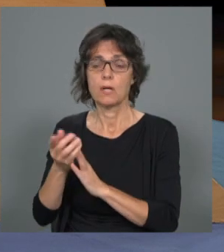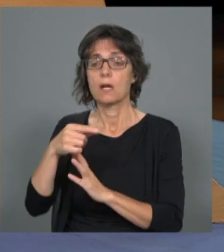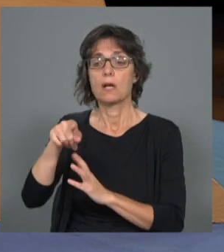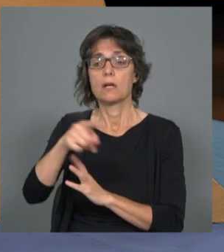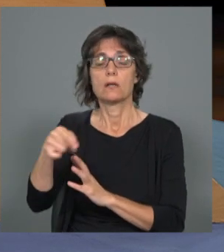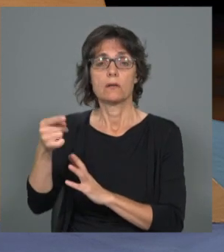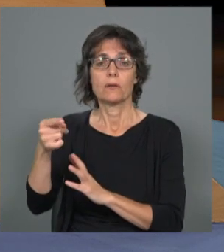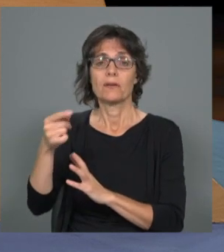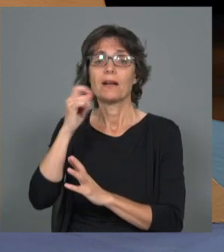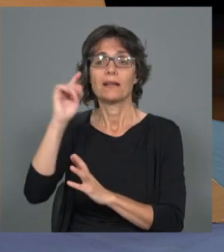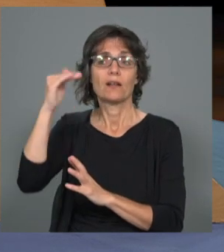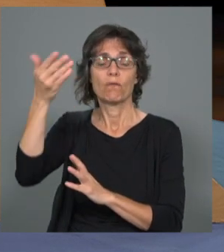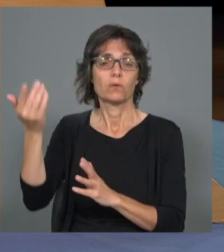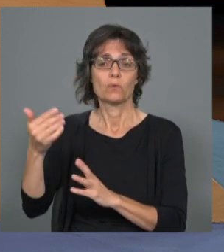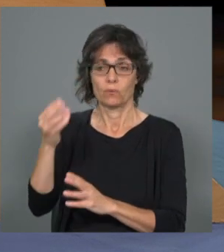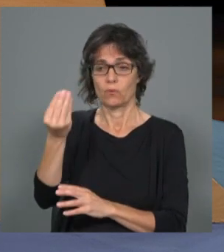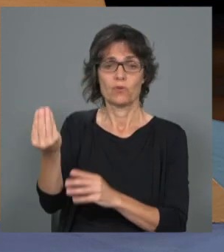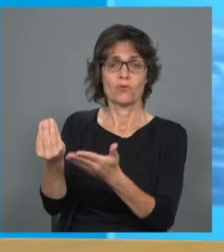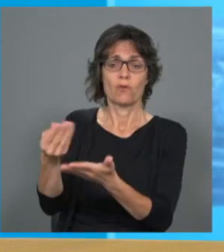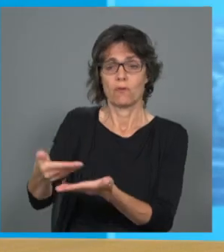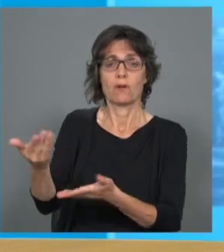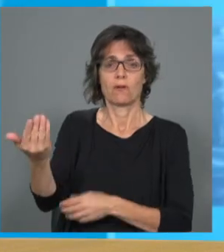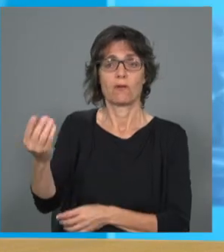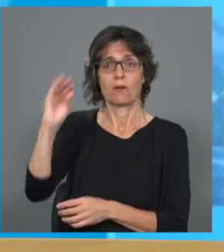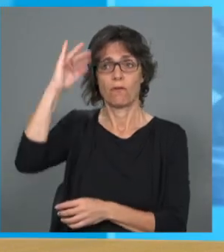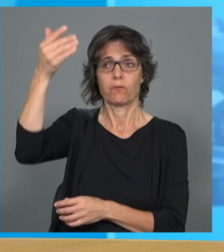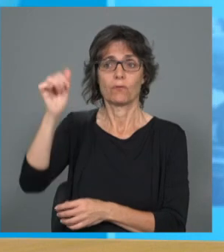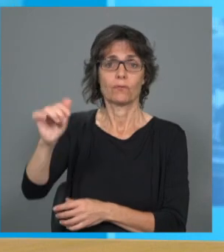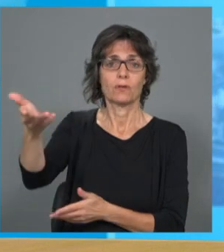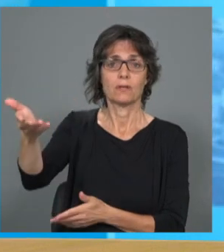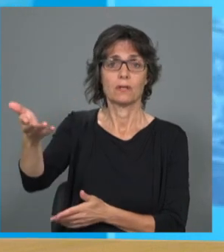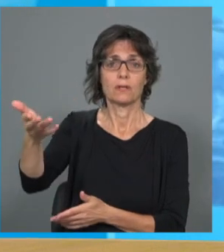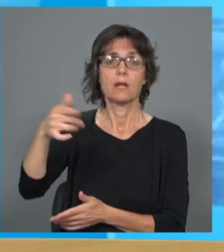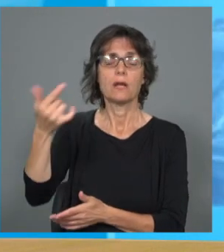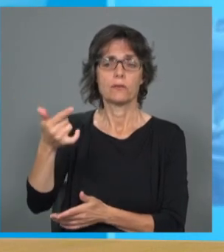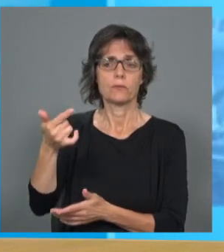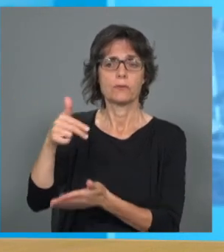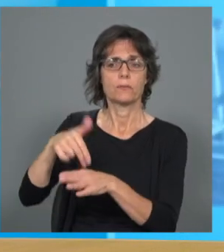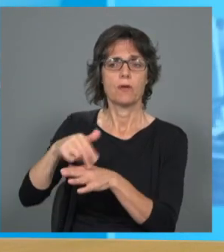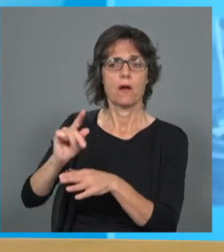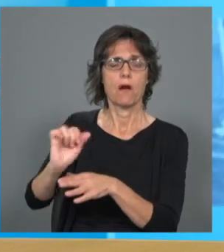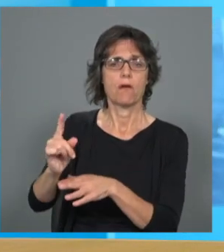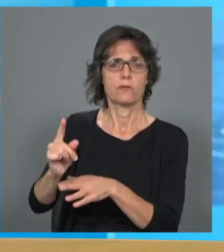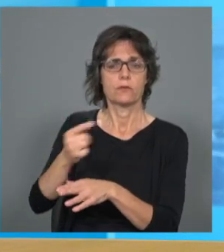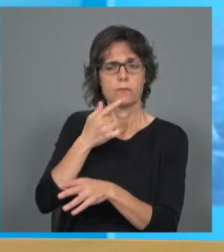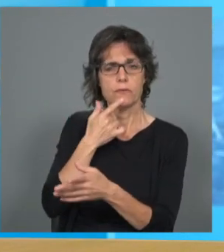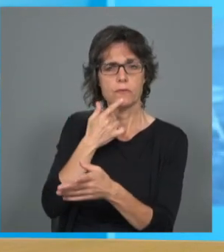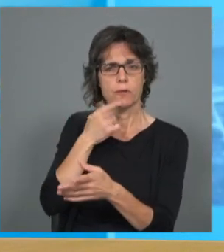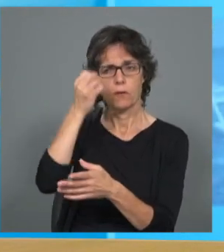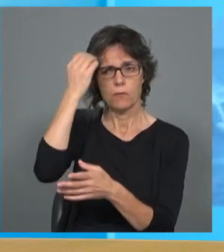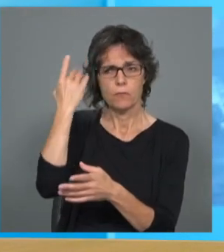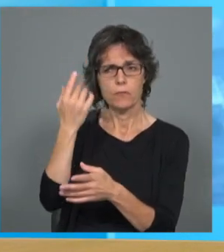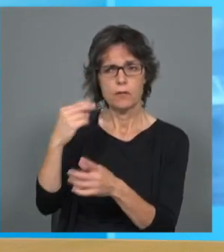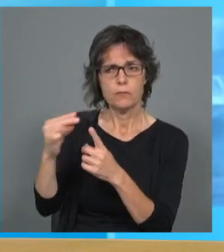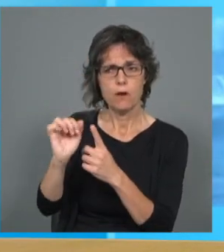outros e para isso temos que os ouvir. E, além disso, o Papa focou-se muito, e aqui podemos voltar a pensar na mensagem, esta questão da escuta, não é? A importância